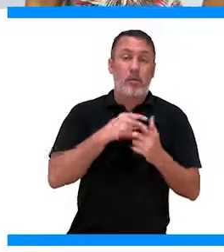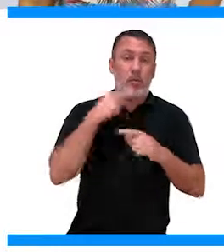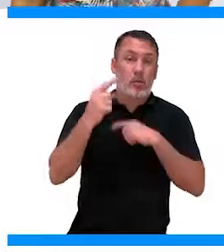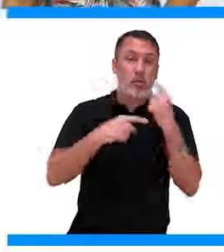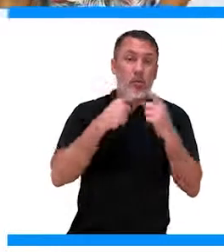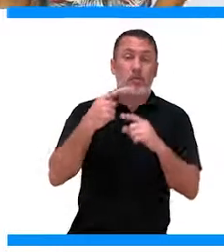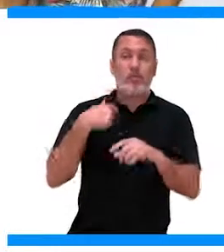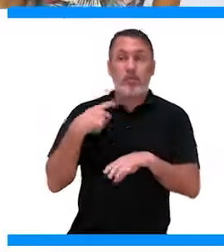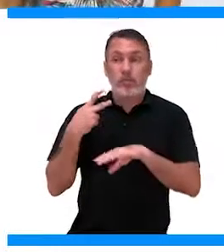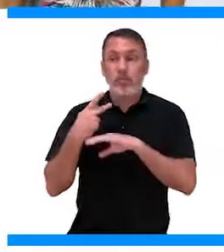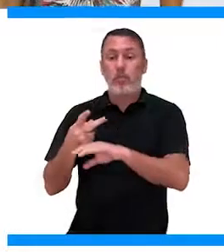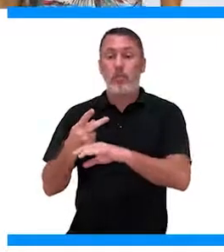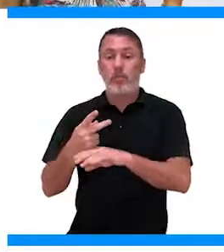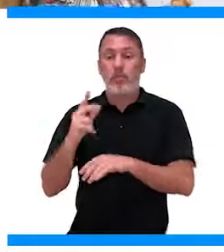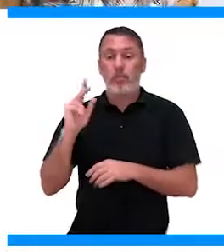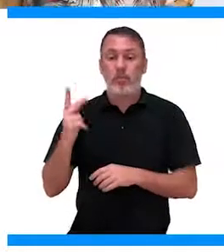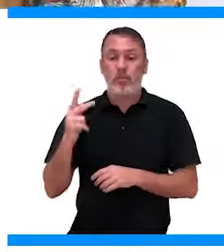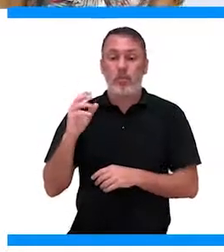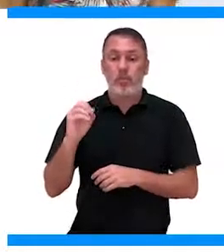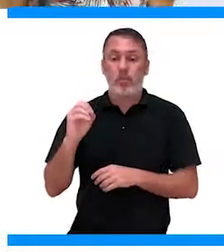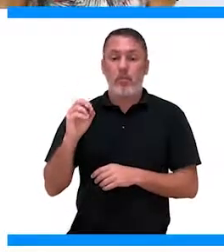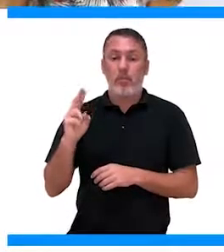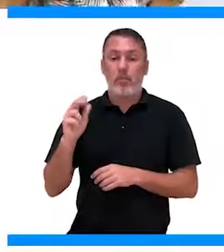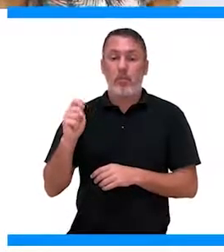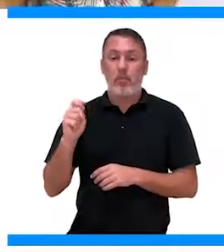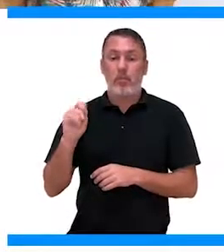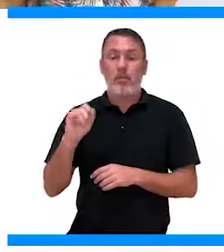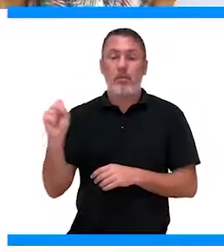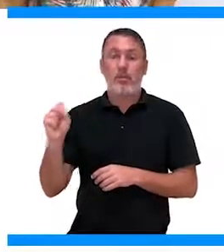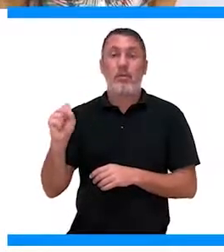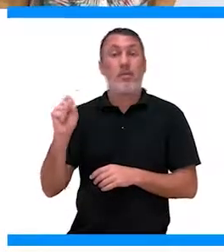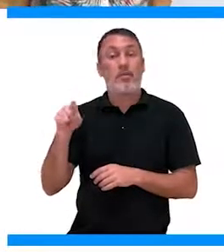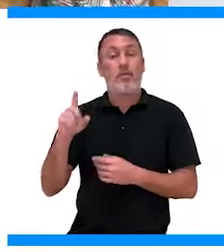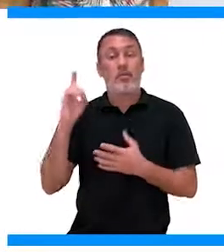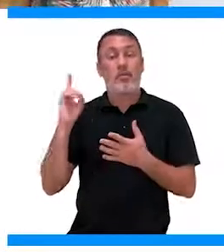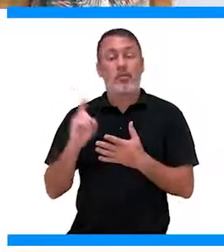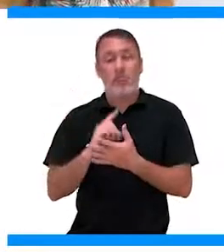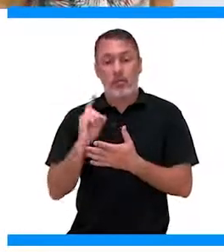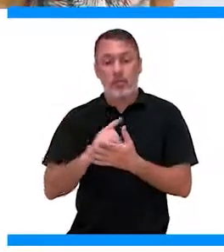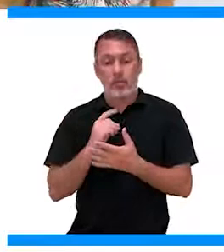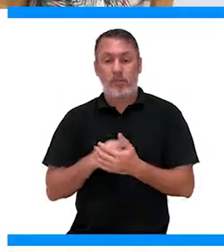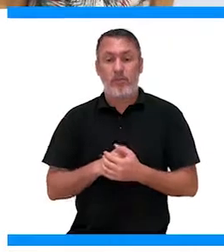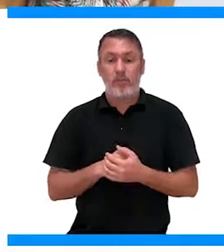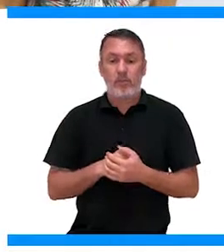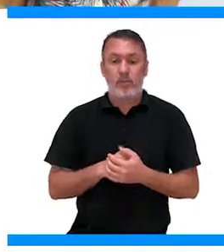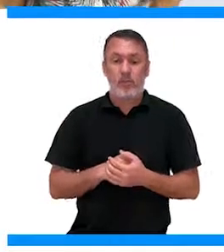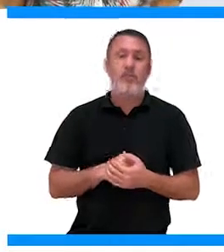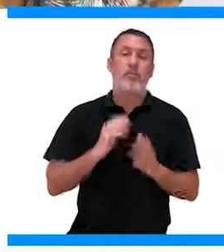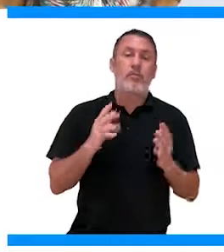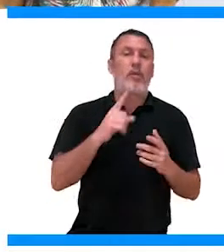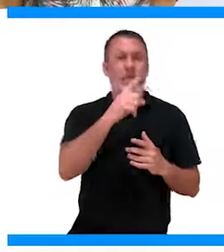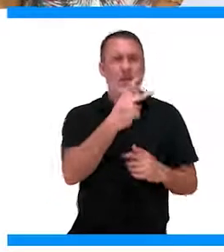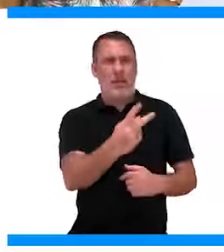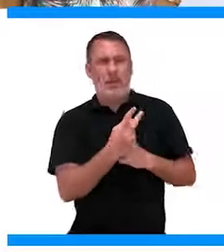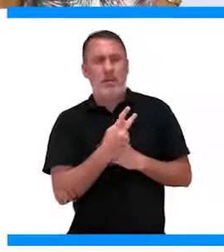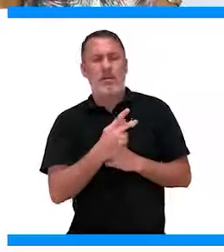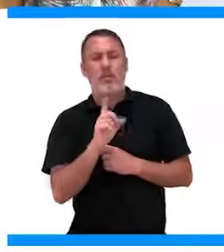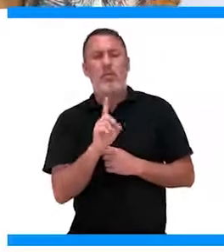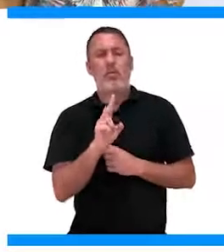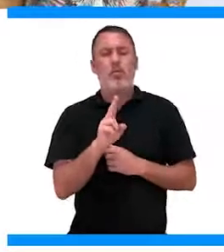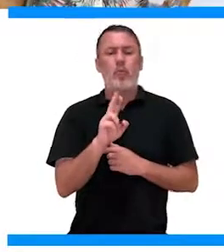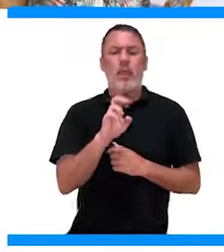tenho alguma dúvida, recorro ao House. Na verdade, eu recorro ao dicionário. Ou a marca pelo produto. Você me empresta o